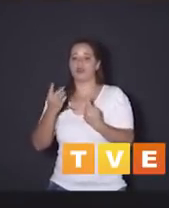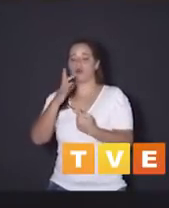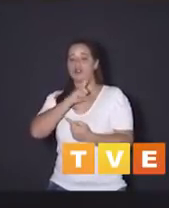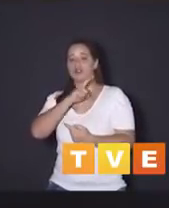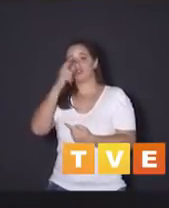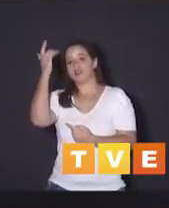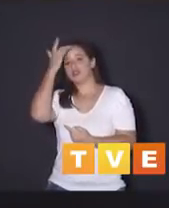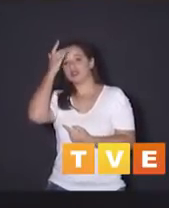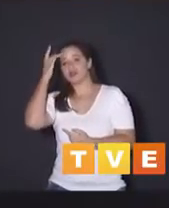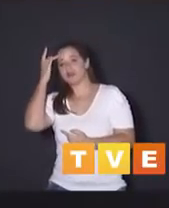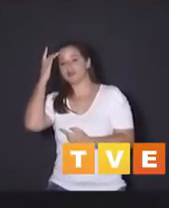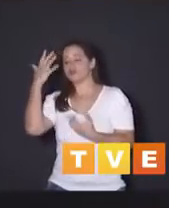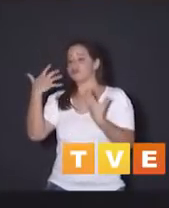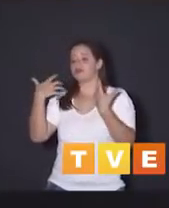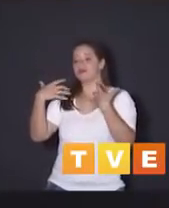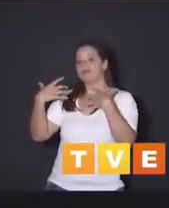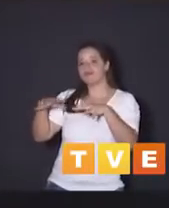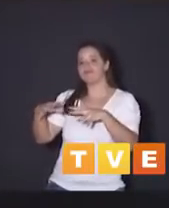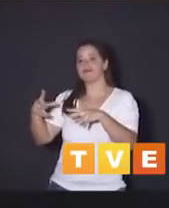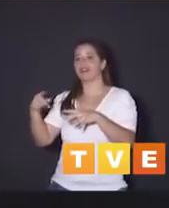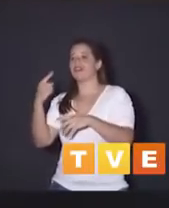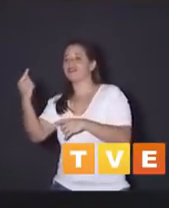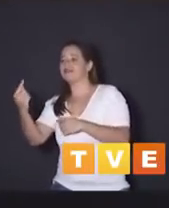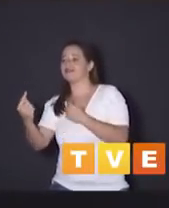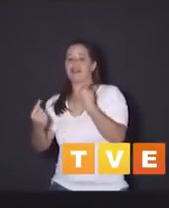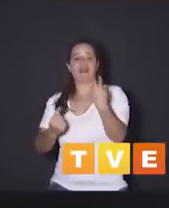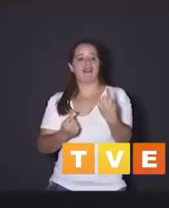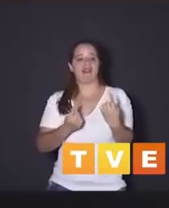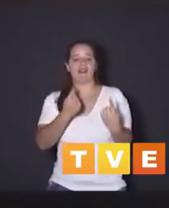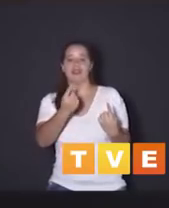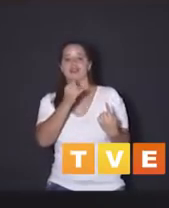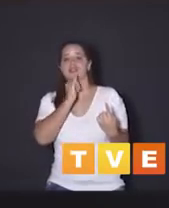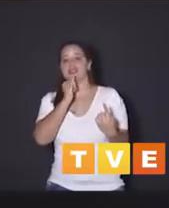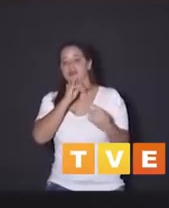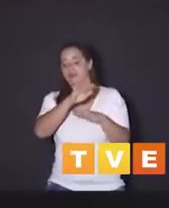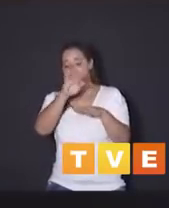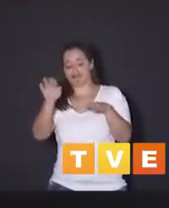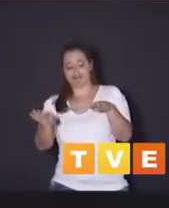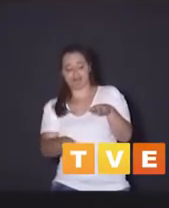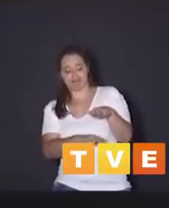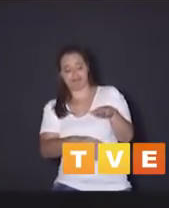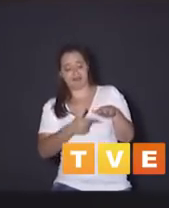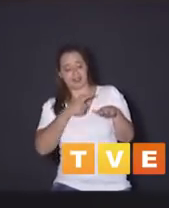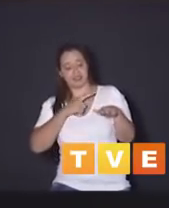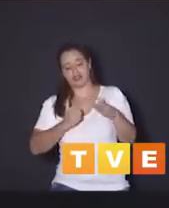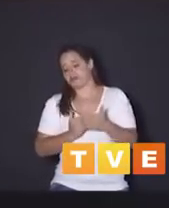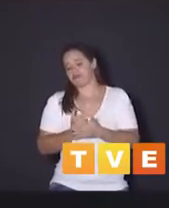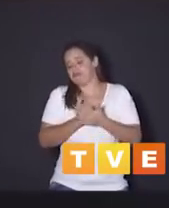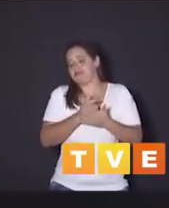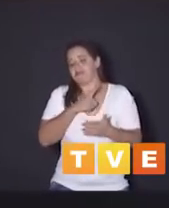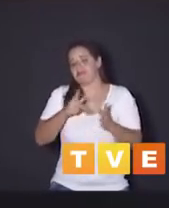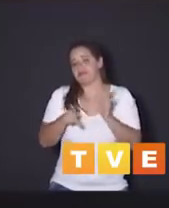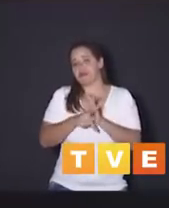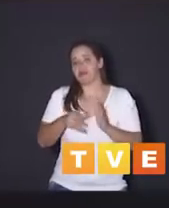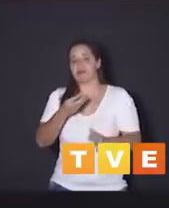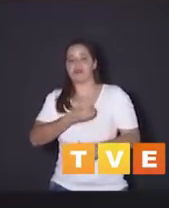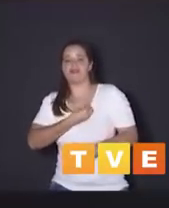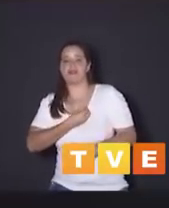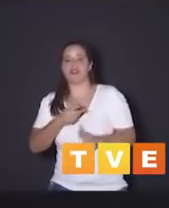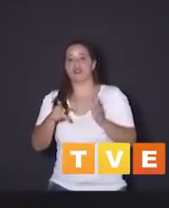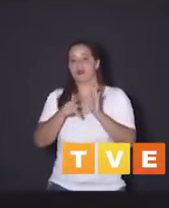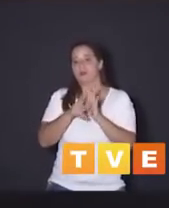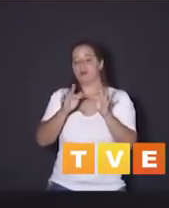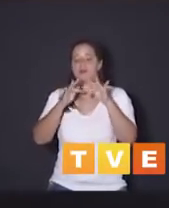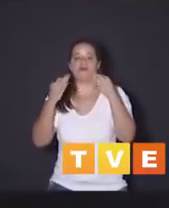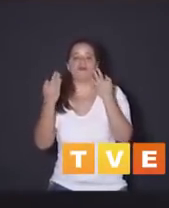realmente para gerir isso aquilo ele vai ser um subordinado e ele vai gerir a si mesmo a família ele não